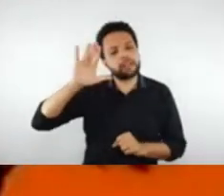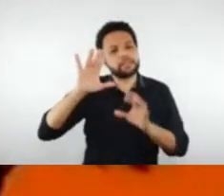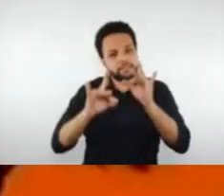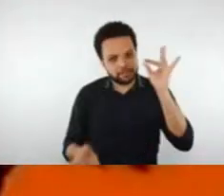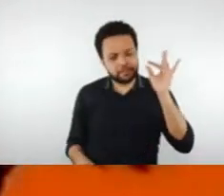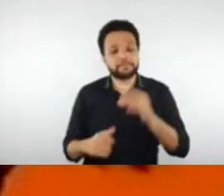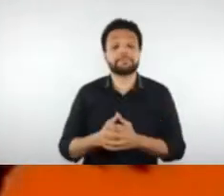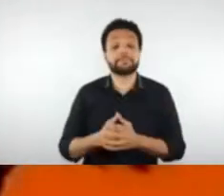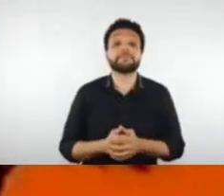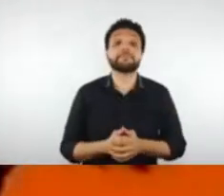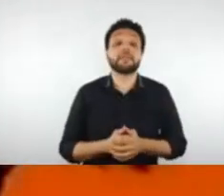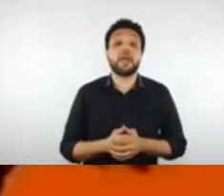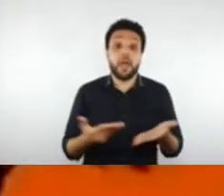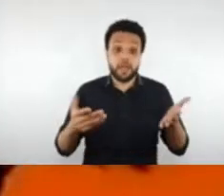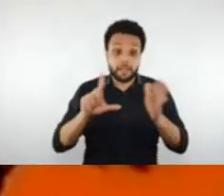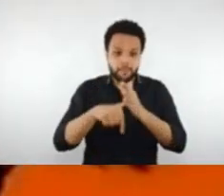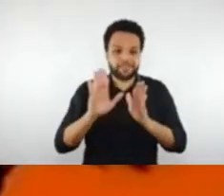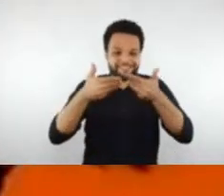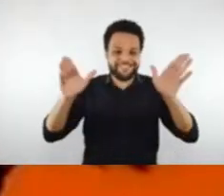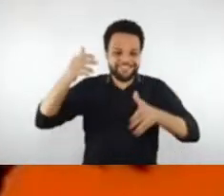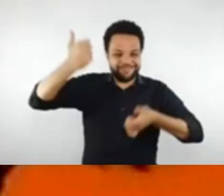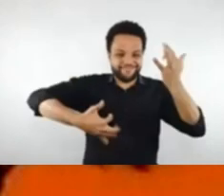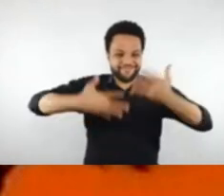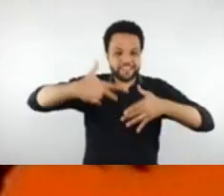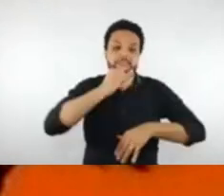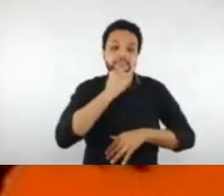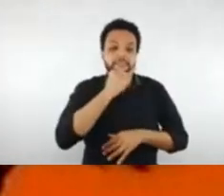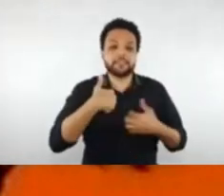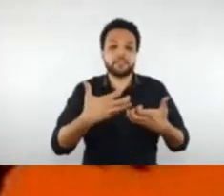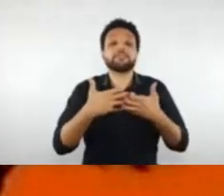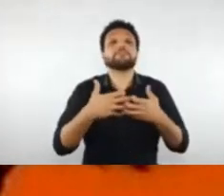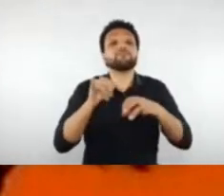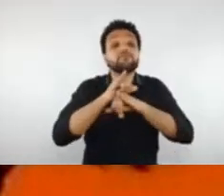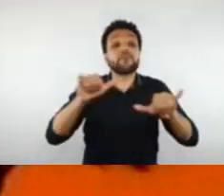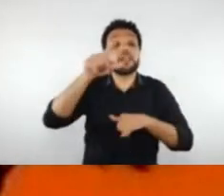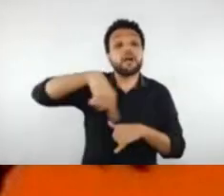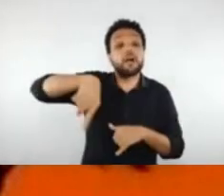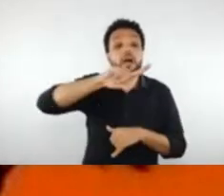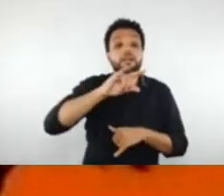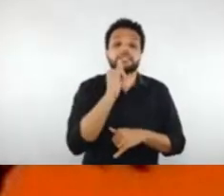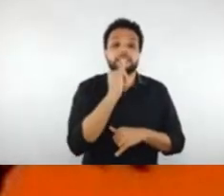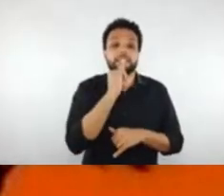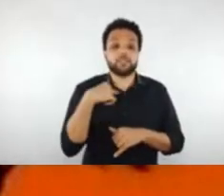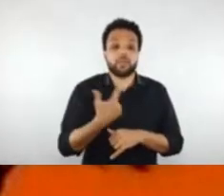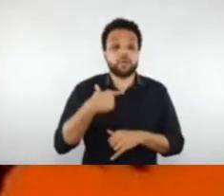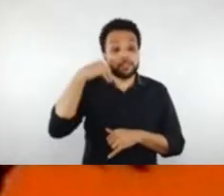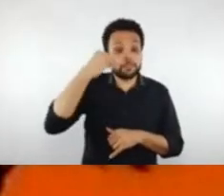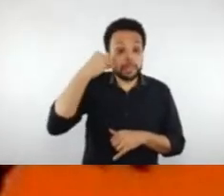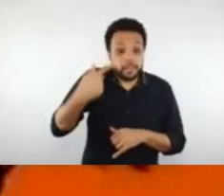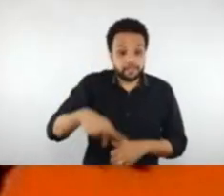essa prévia mais aberta, né, falar para vocês um pouquinho sobre a nossa experiência com o Brasil.